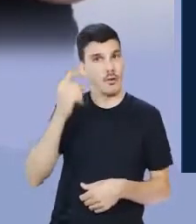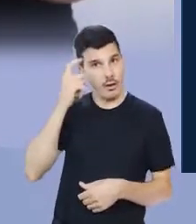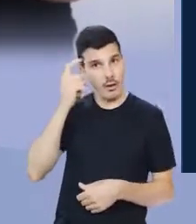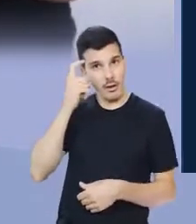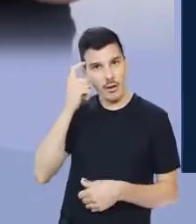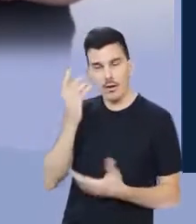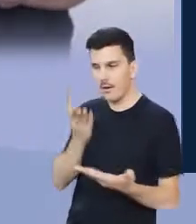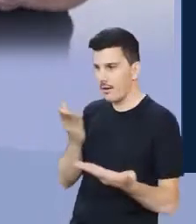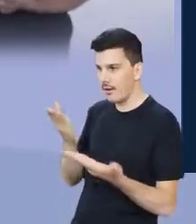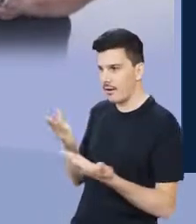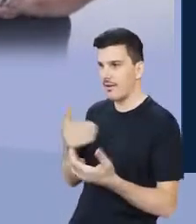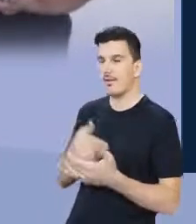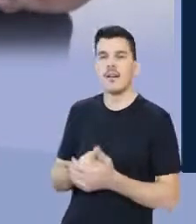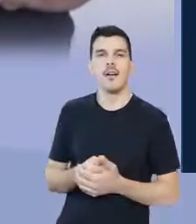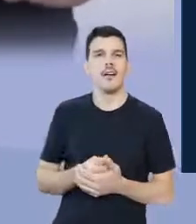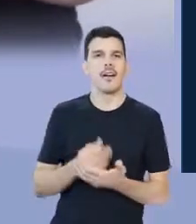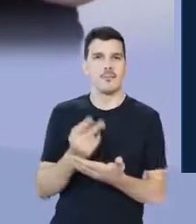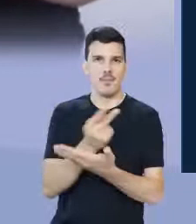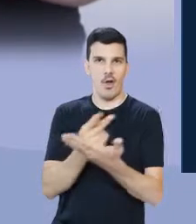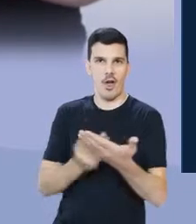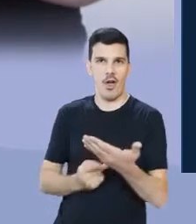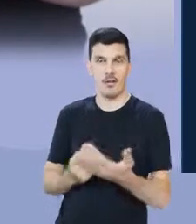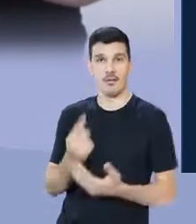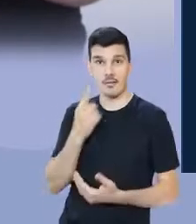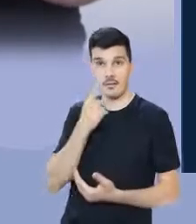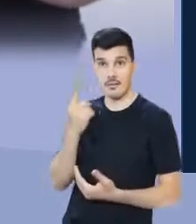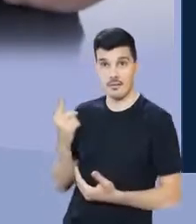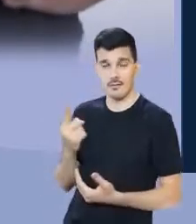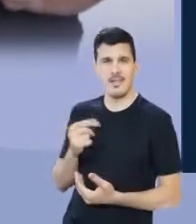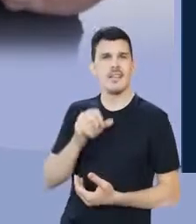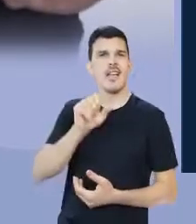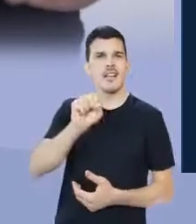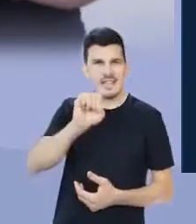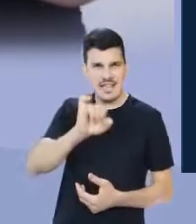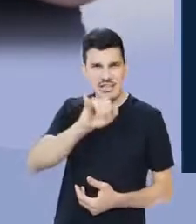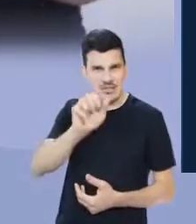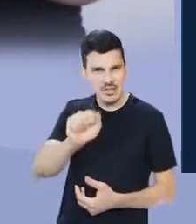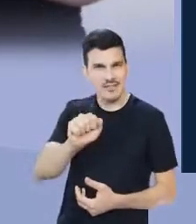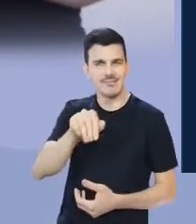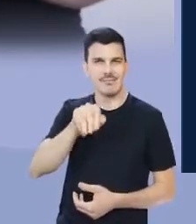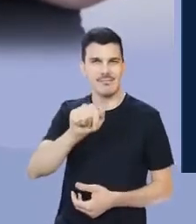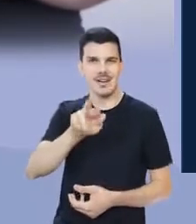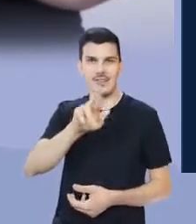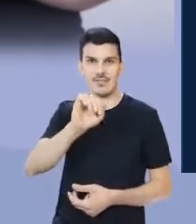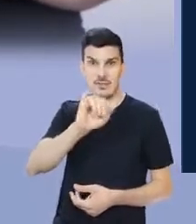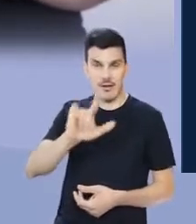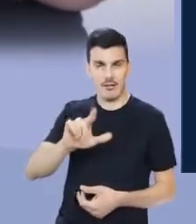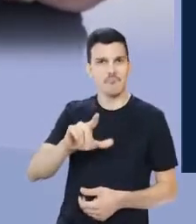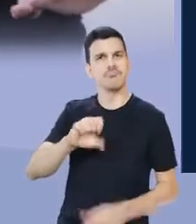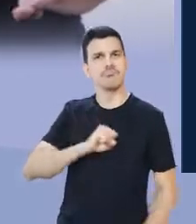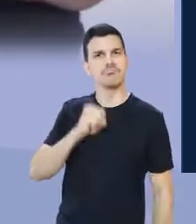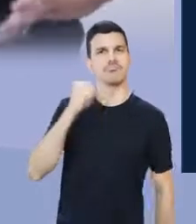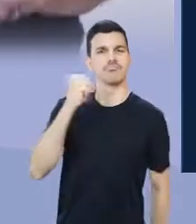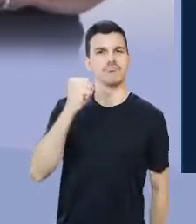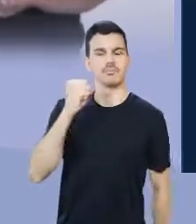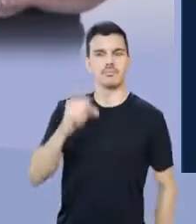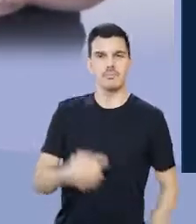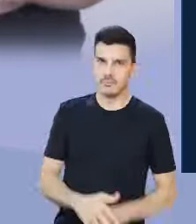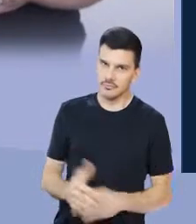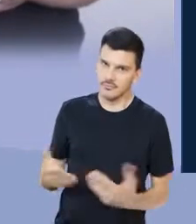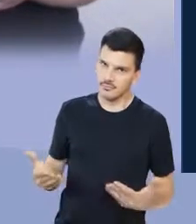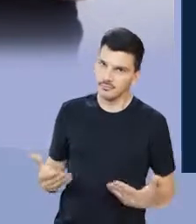Observe o convite do poeta: seja marginal, seja